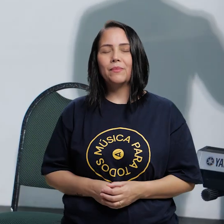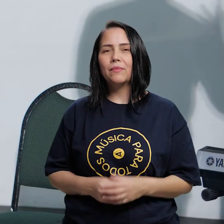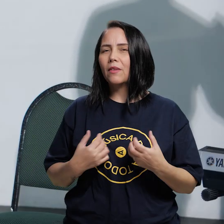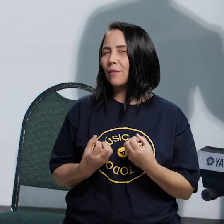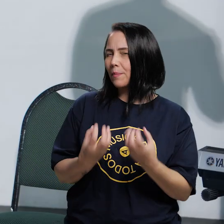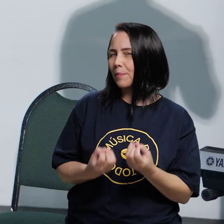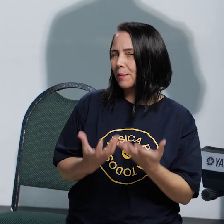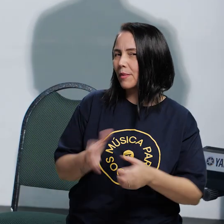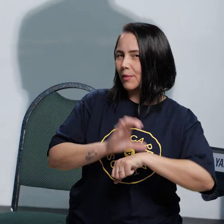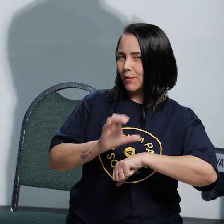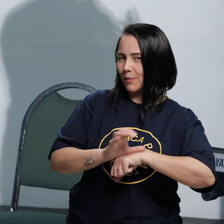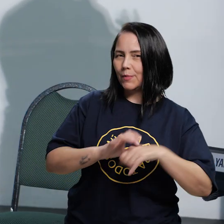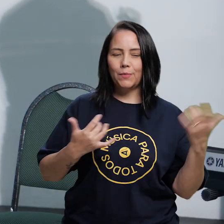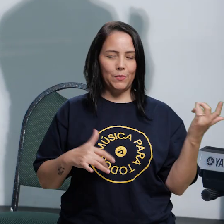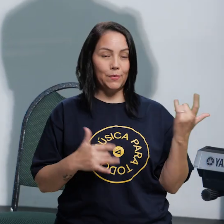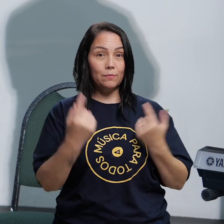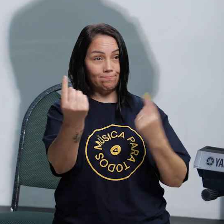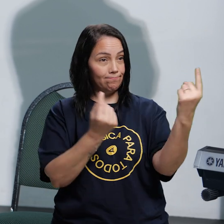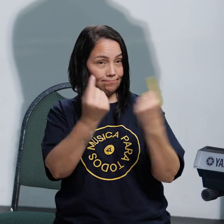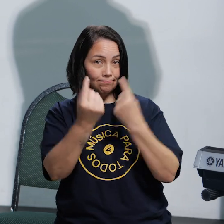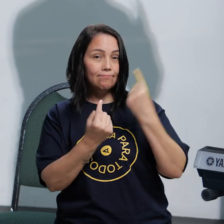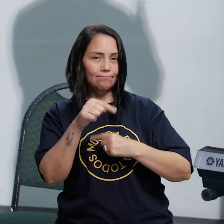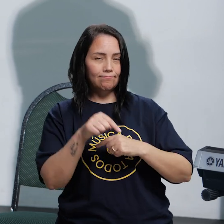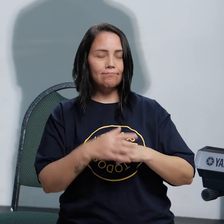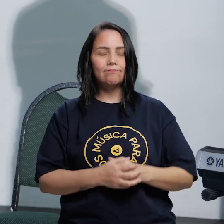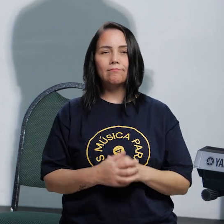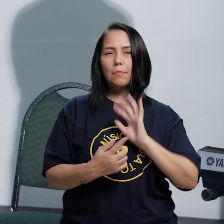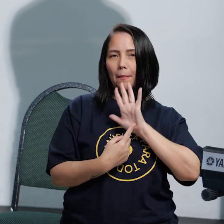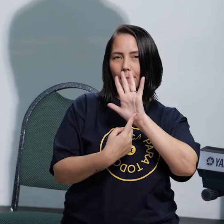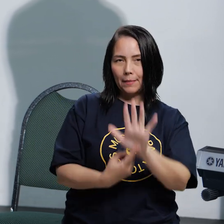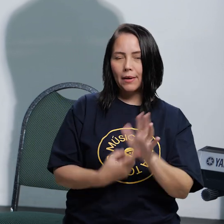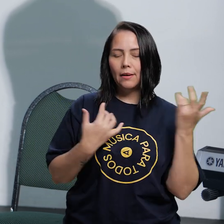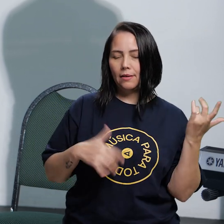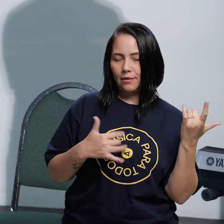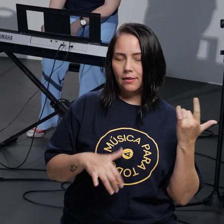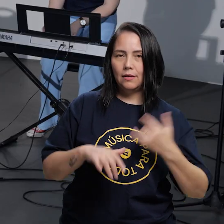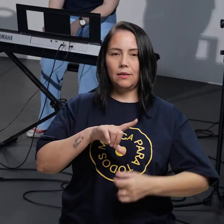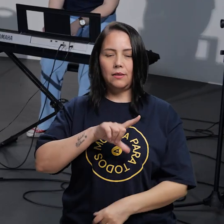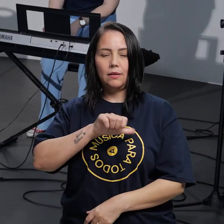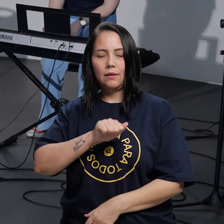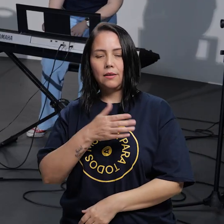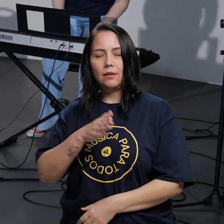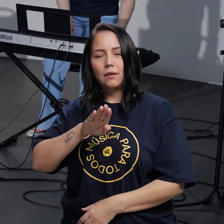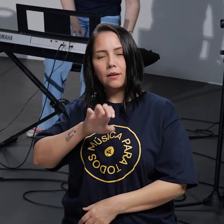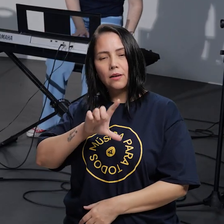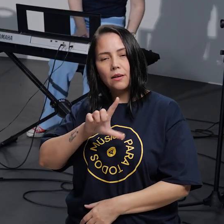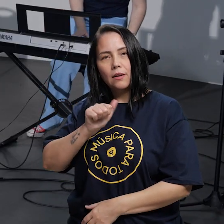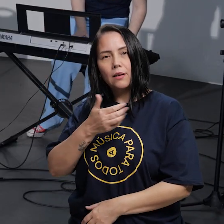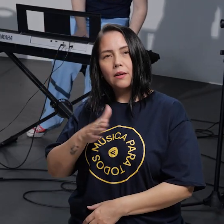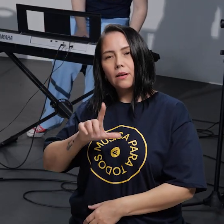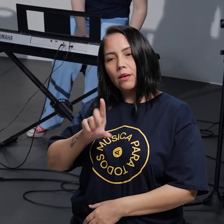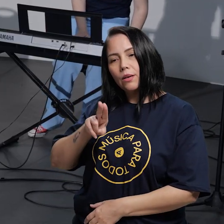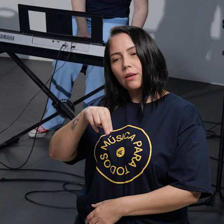pouco do curso de violão, gostaria de chamar os alunos que vão apresentar a aula Bela Luna de violão. Isso, pode